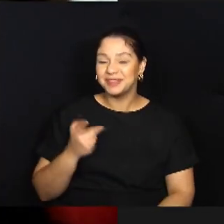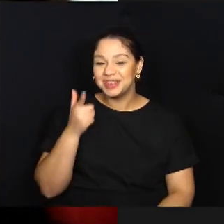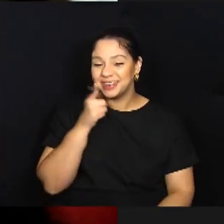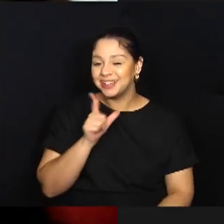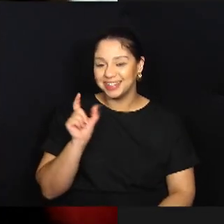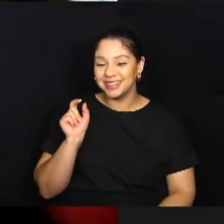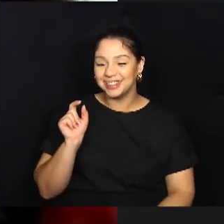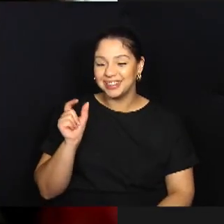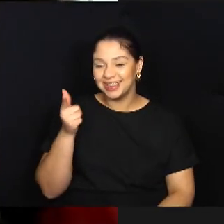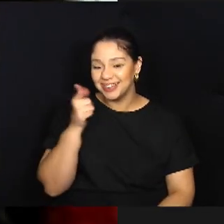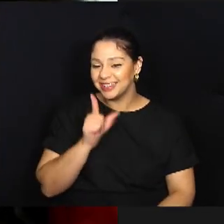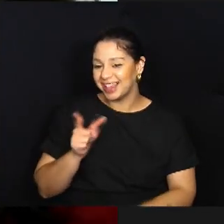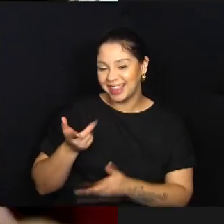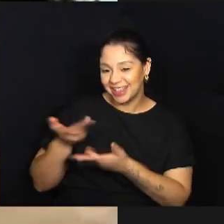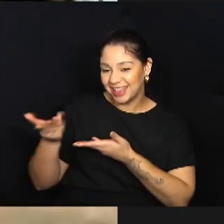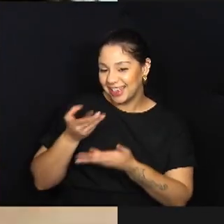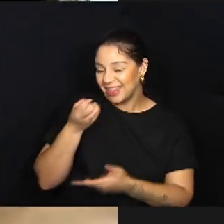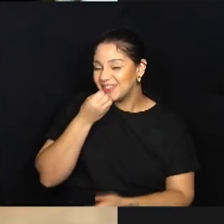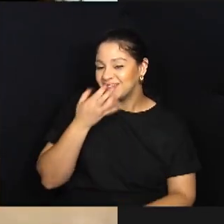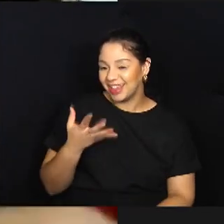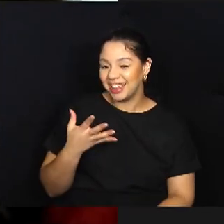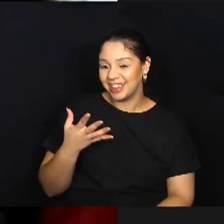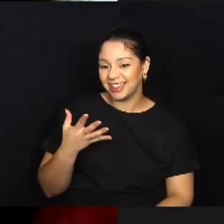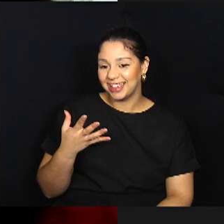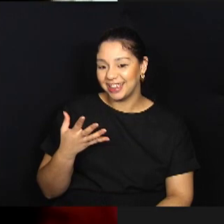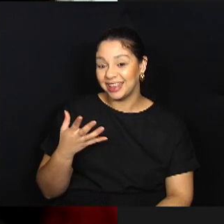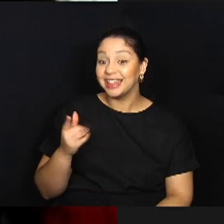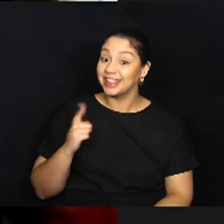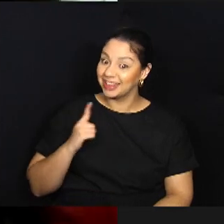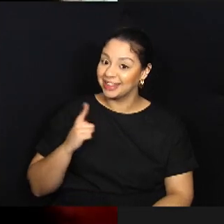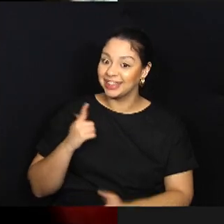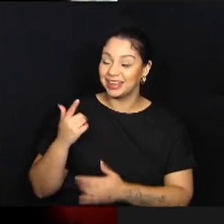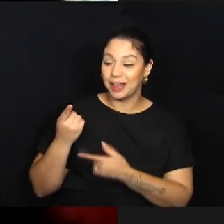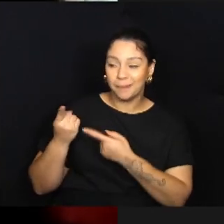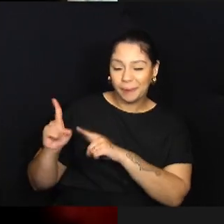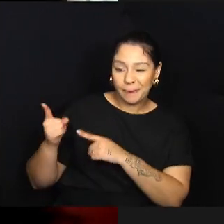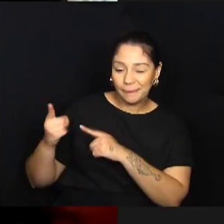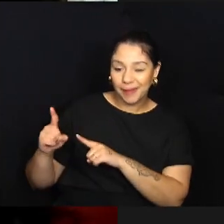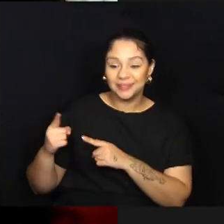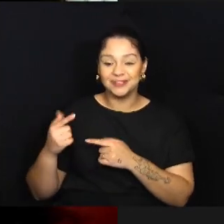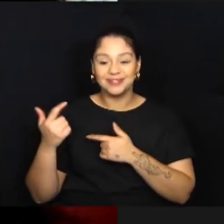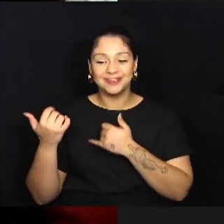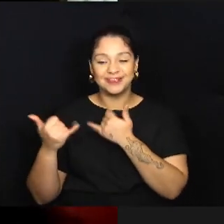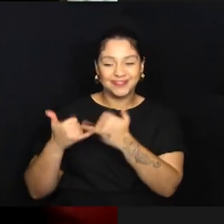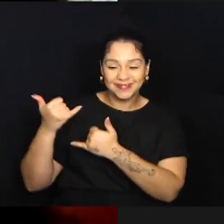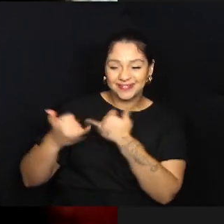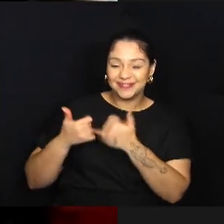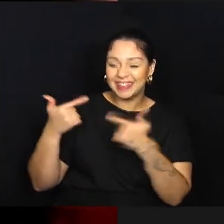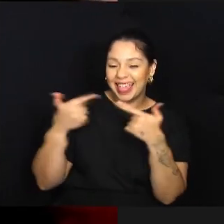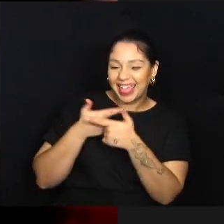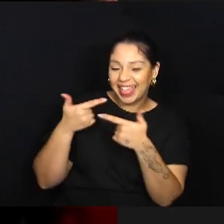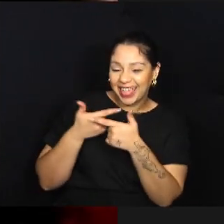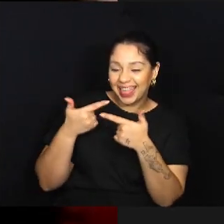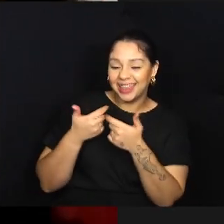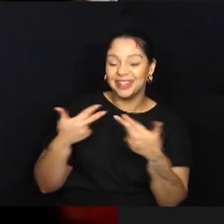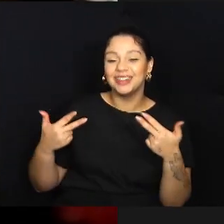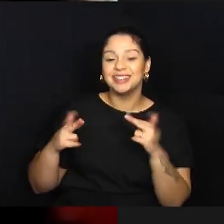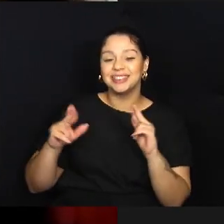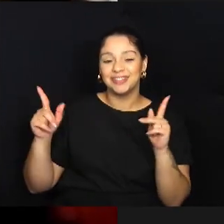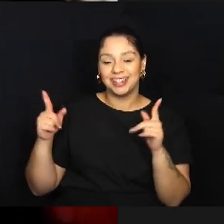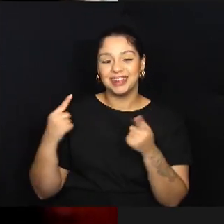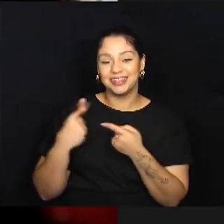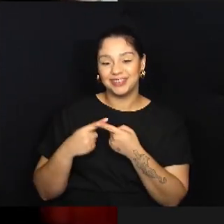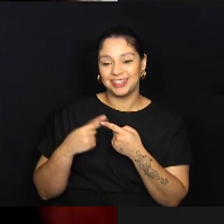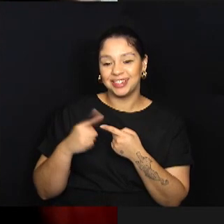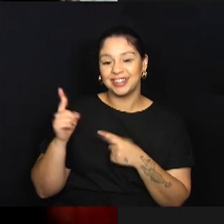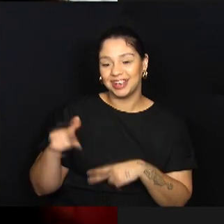bem, né? A gente brinca muito, a gente acaba rindo muito das nossas diferenças, porque